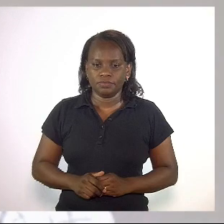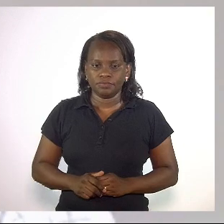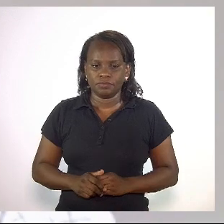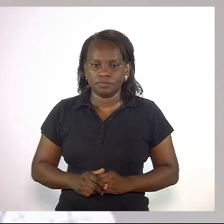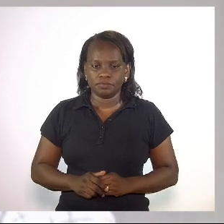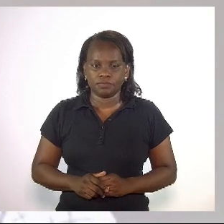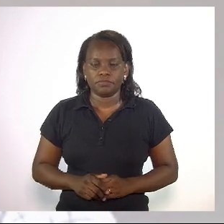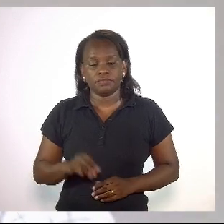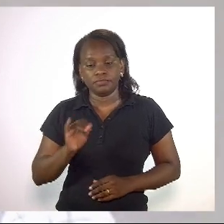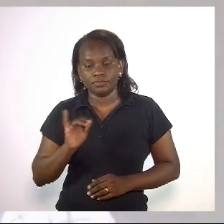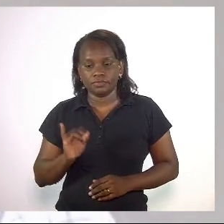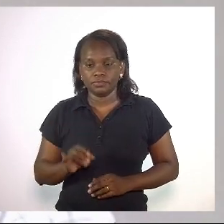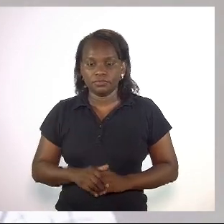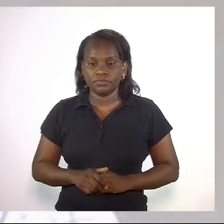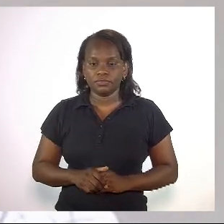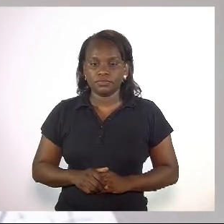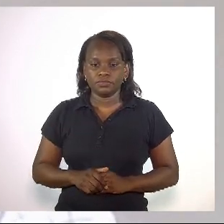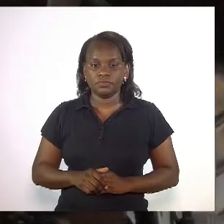Oi.